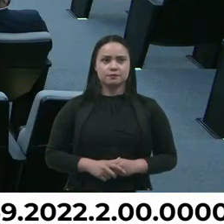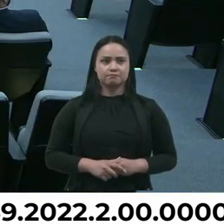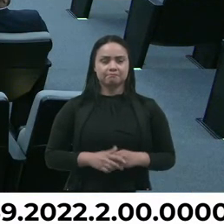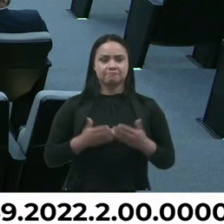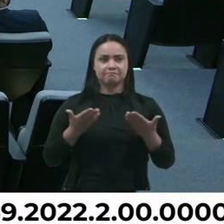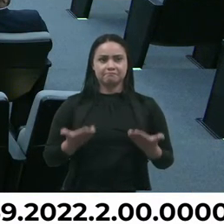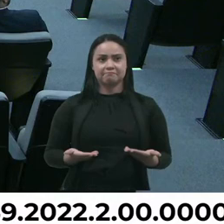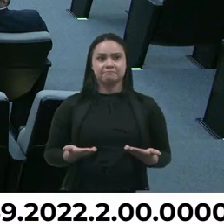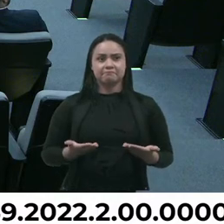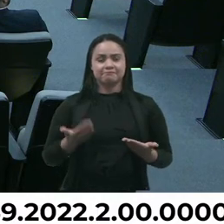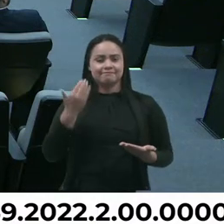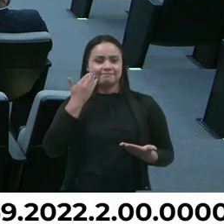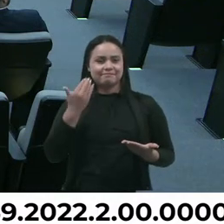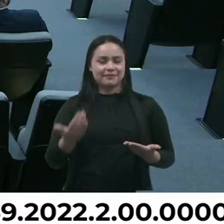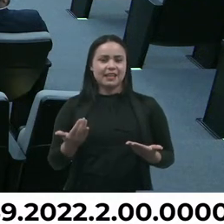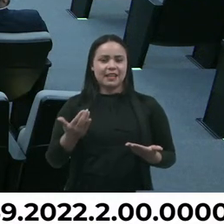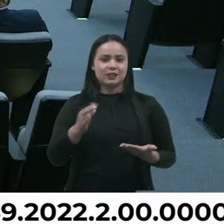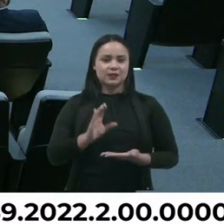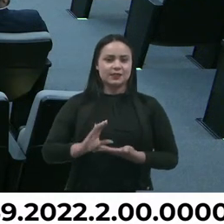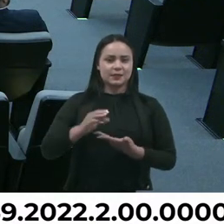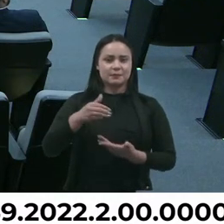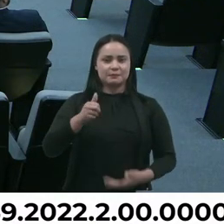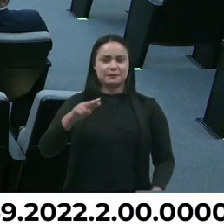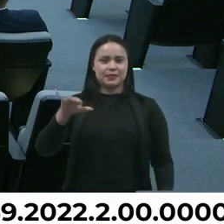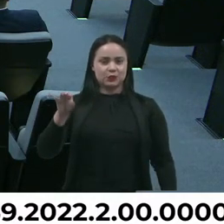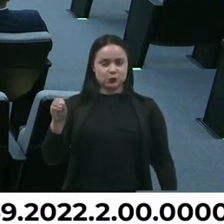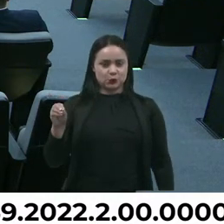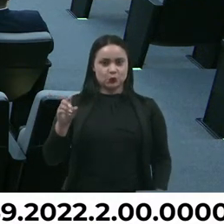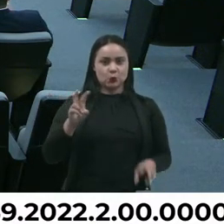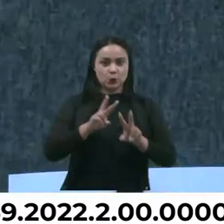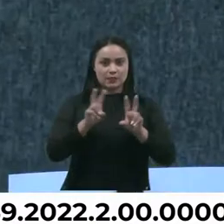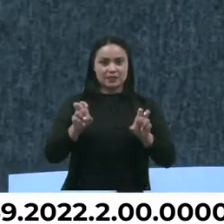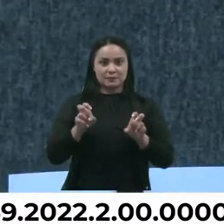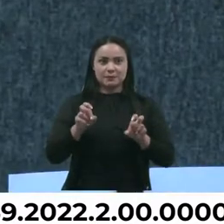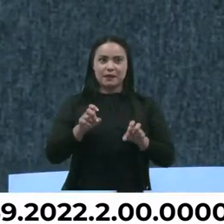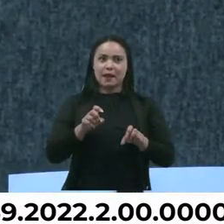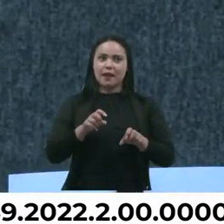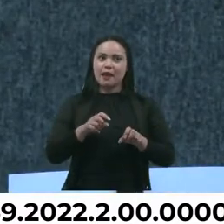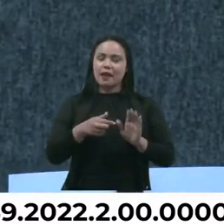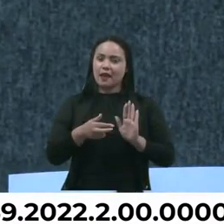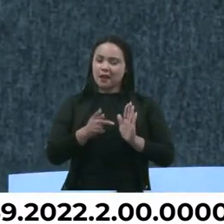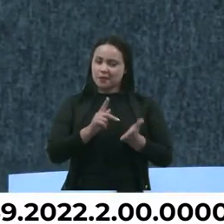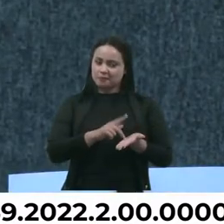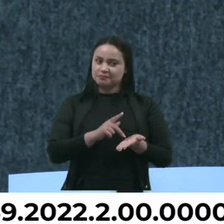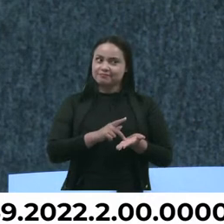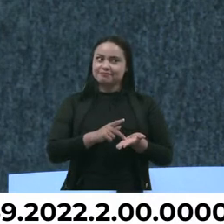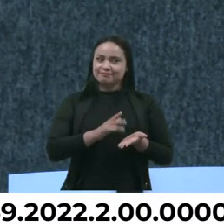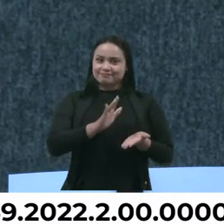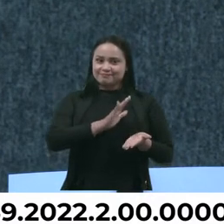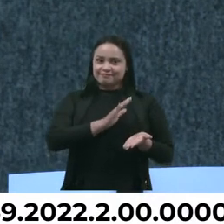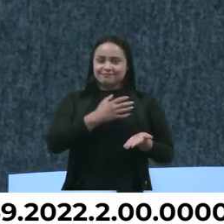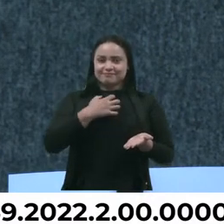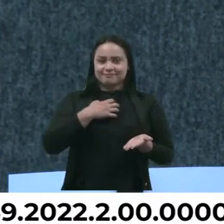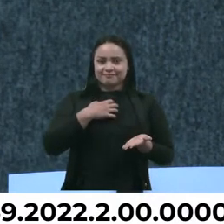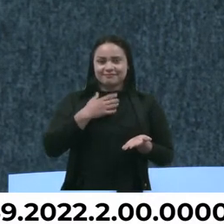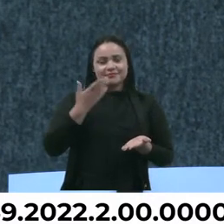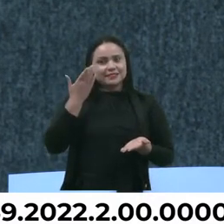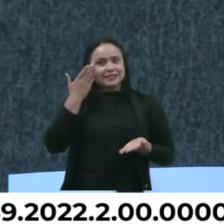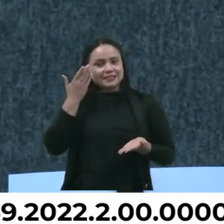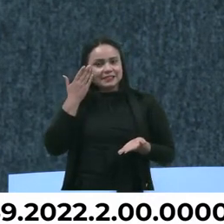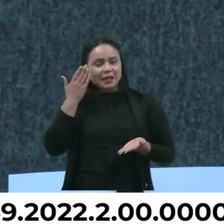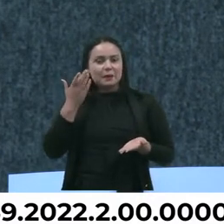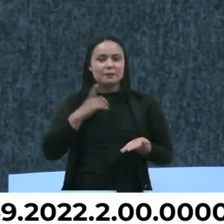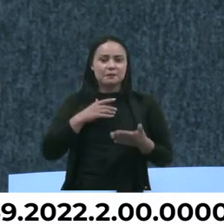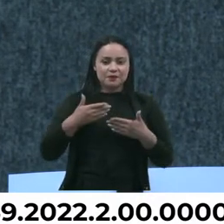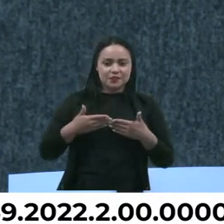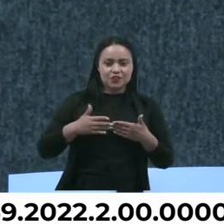Pois não. Obrigada, conselheiro Márcio. O tema realmente é palpitante, né? Quem sabe mais adiante